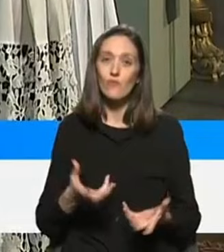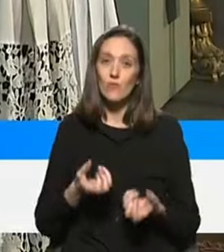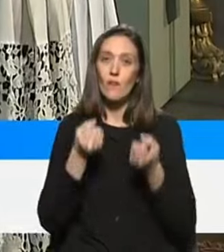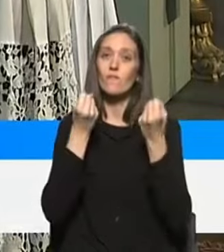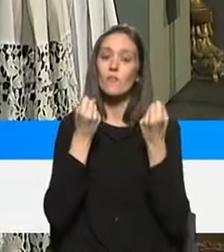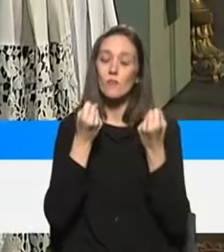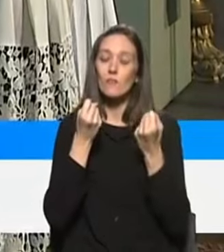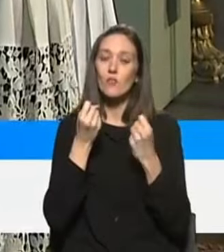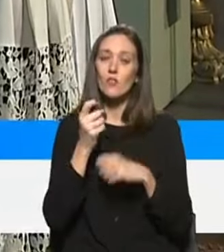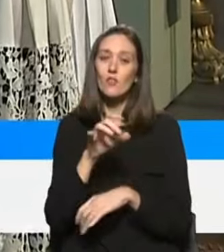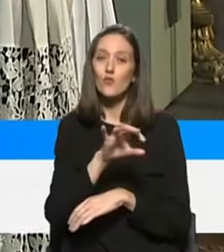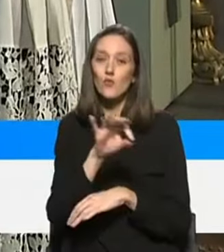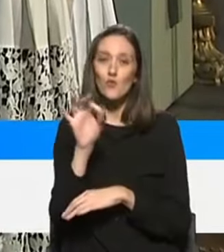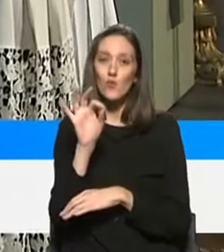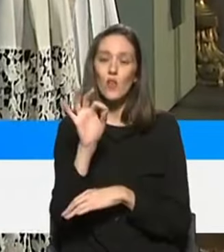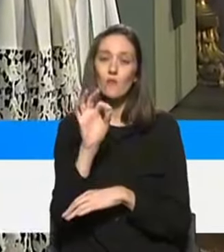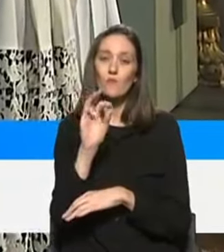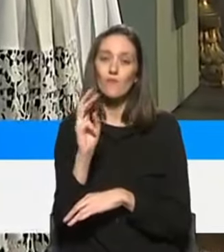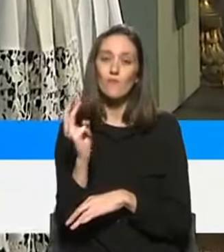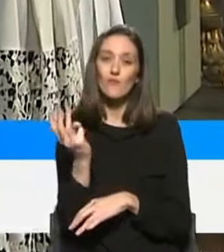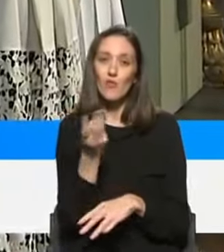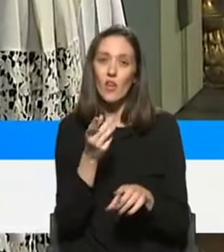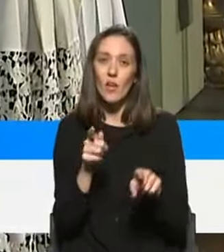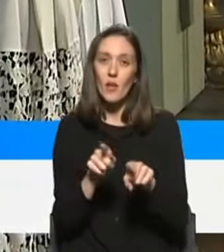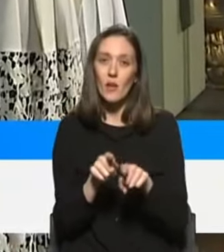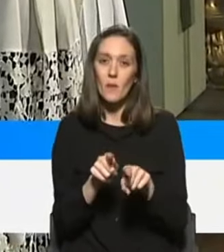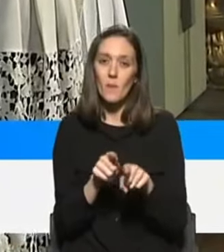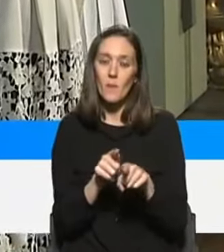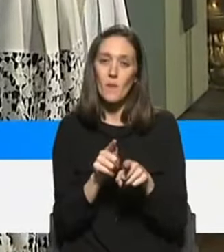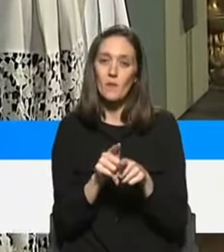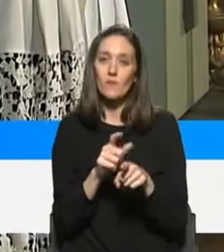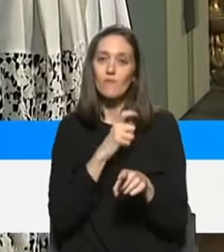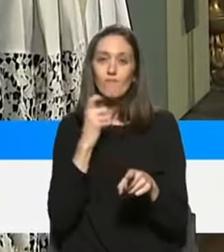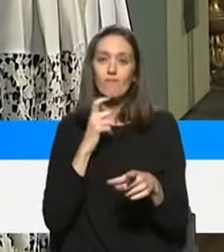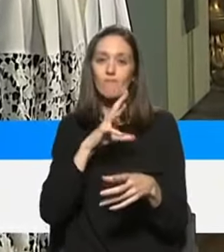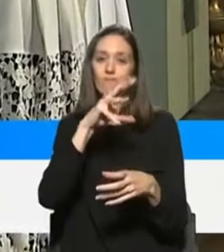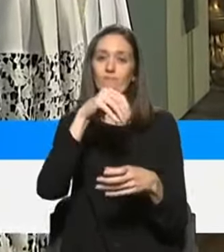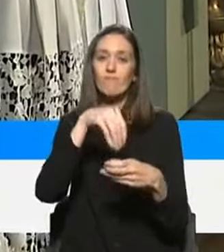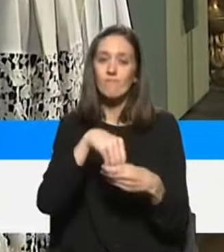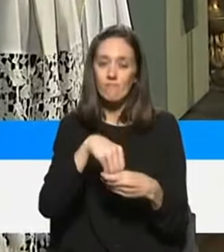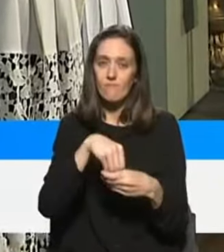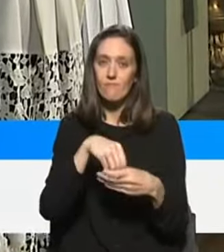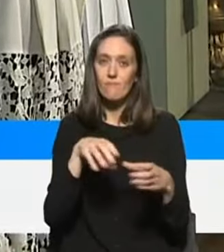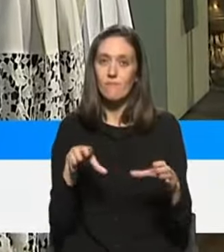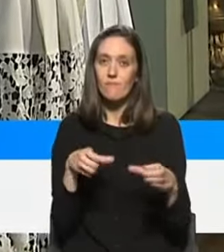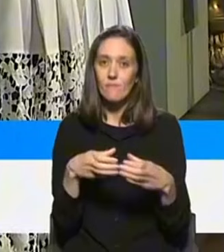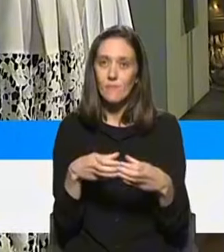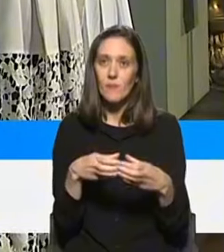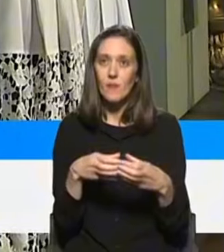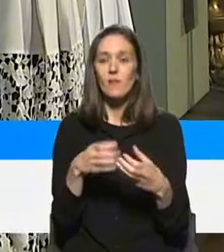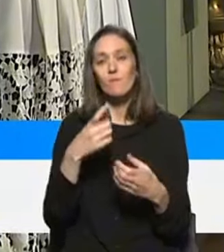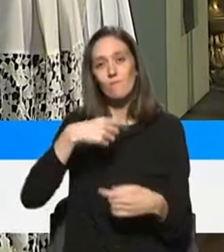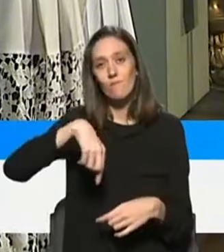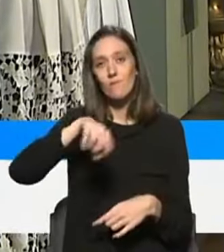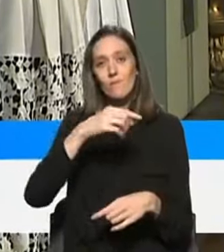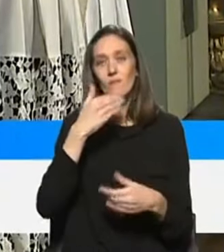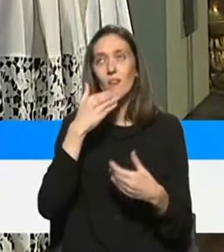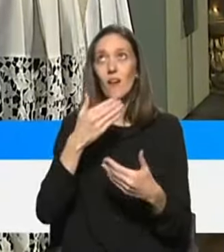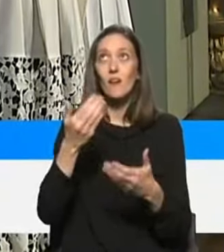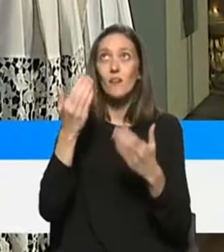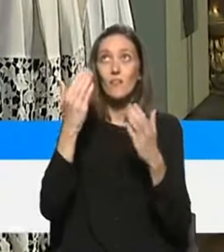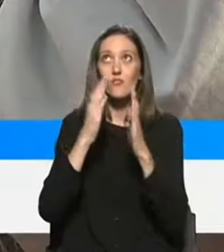escolhemos estes nossos irmãos para a Ordem dos Presbíteros. Digamos todos, graças a Deus.